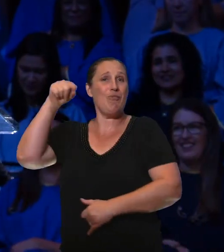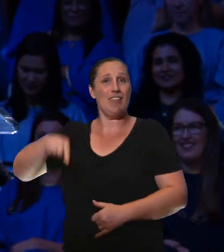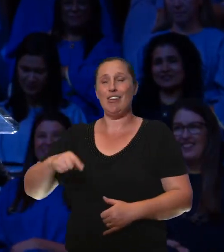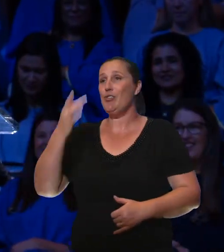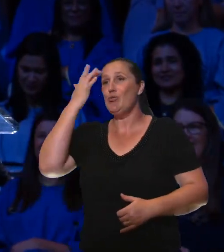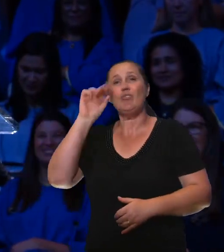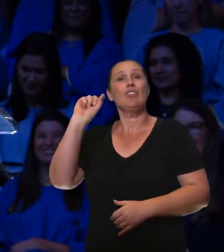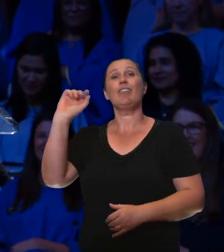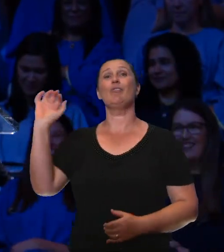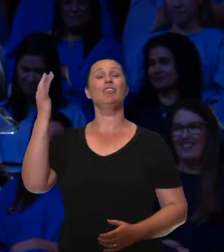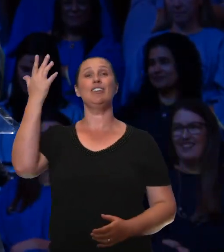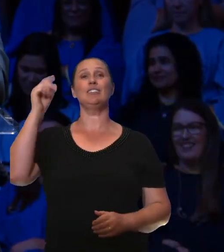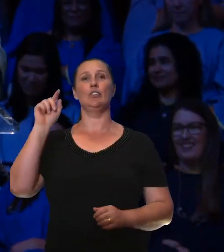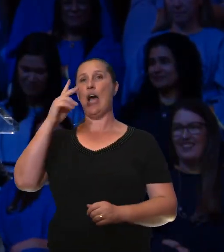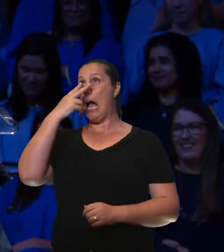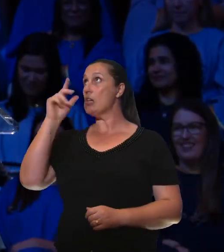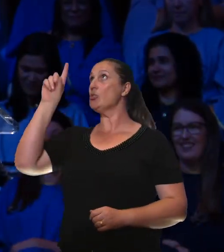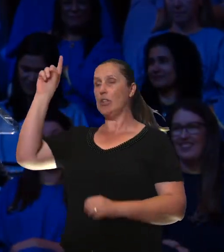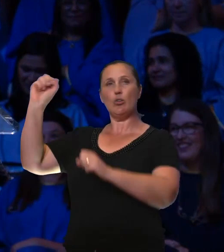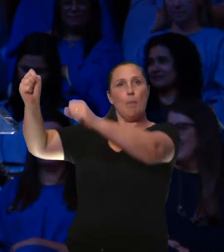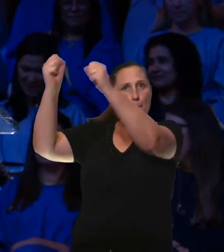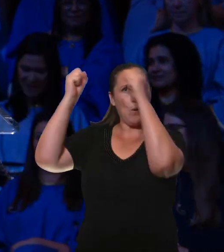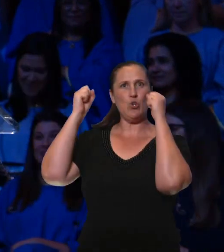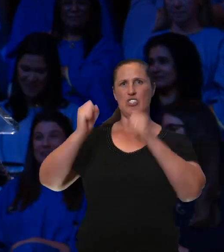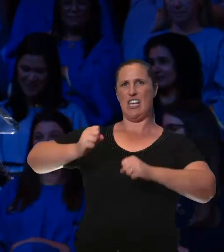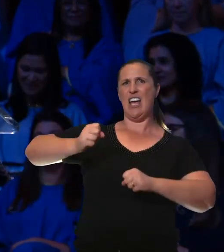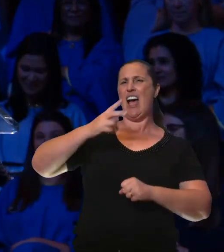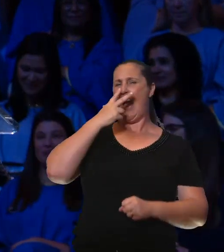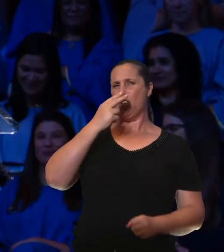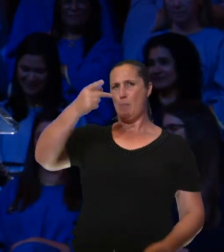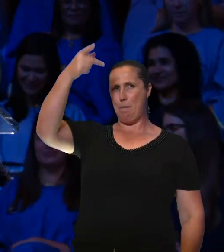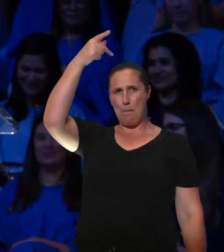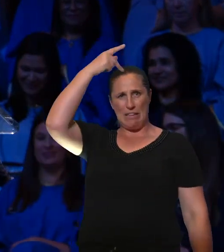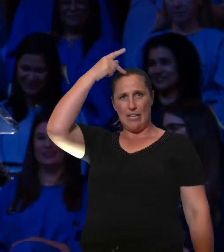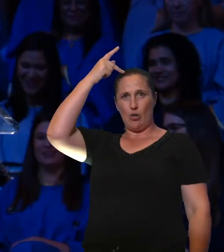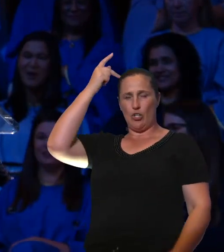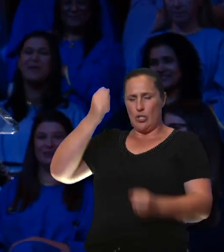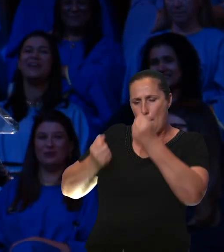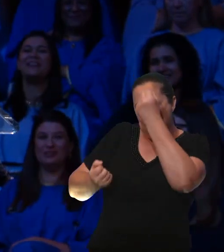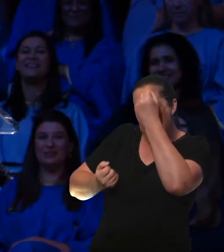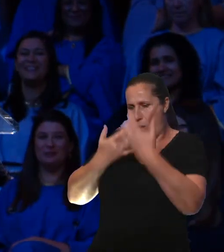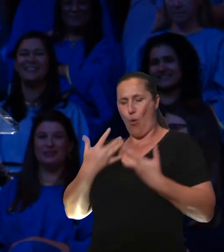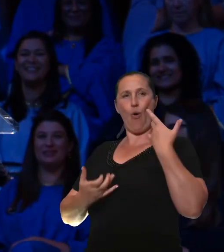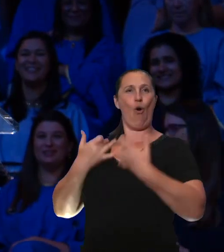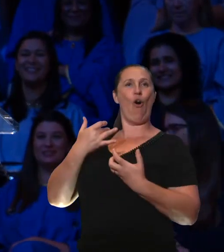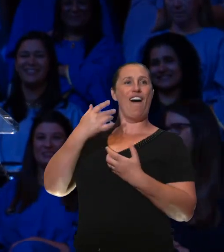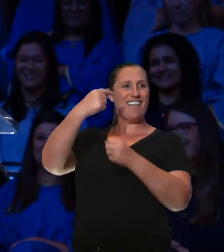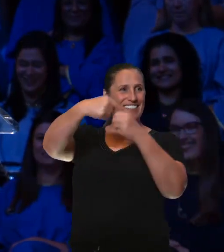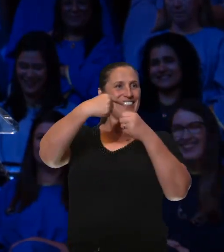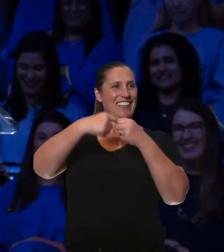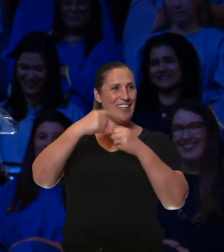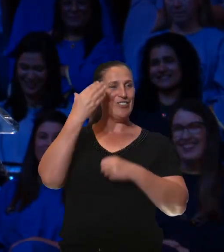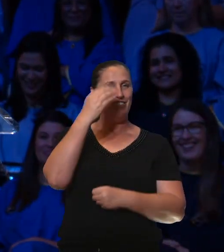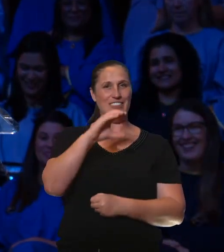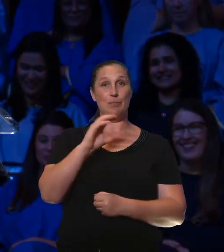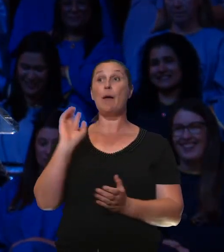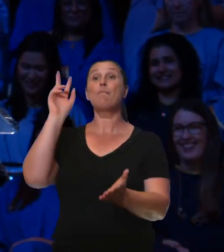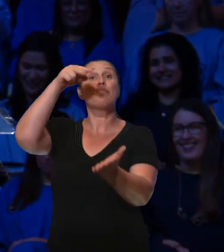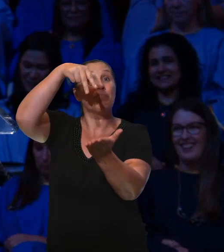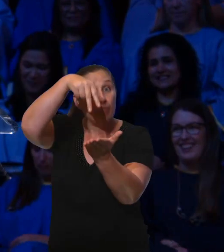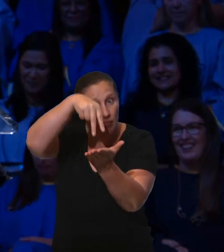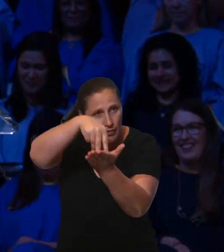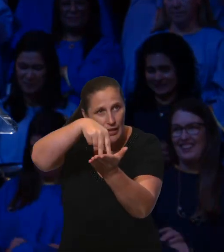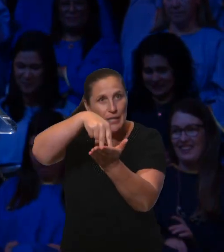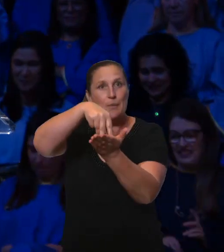não, acho que é o poder de Deus, é o Pentecoste que está aquecendo essa cidade. Amém? Por gentileza, vamos colocar de pé em